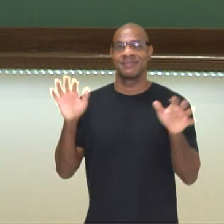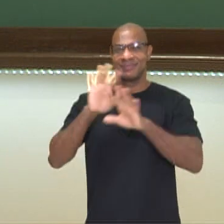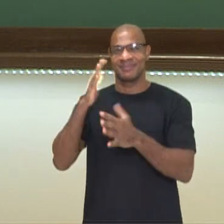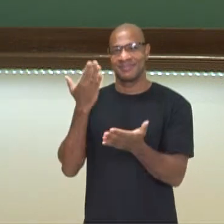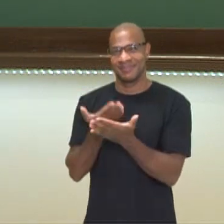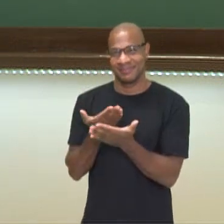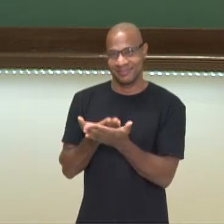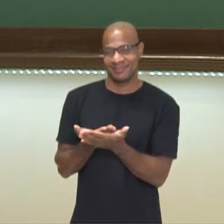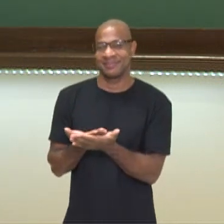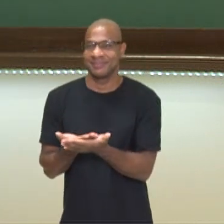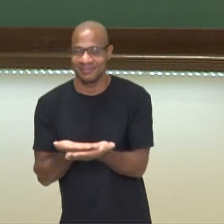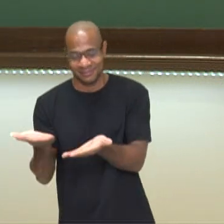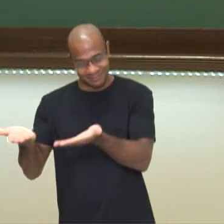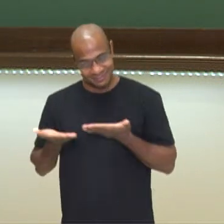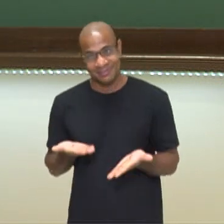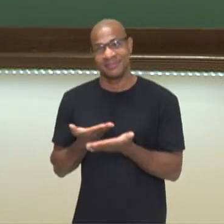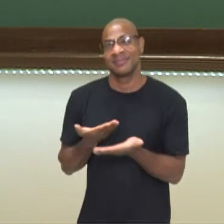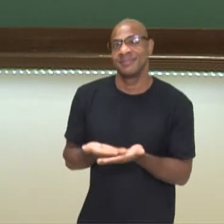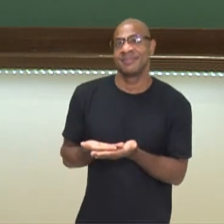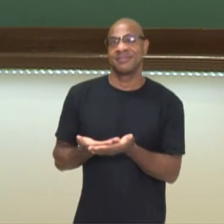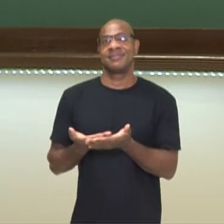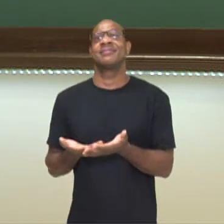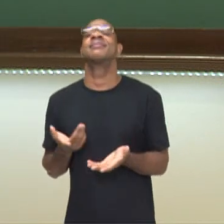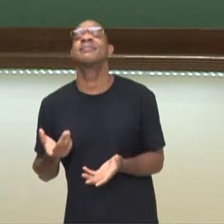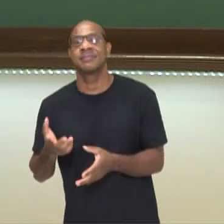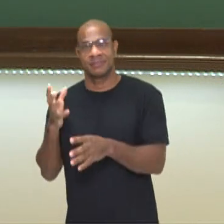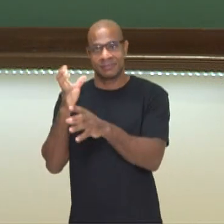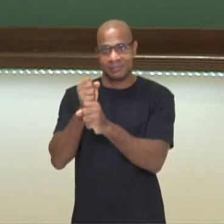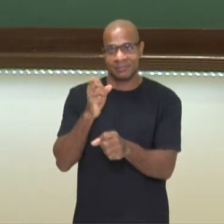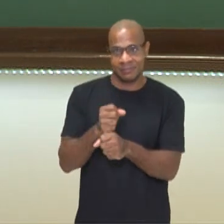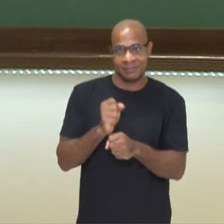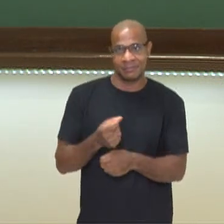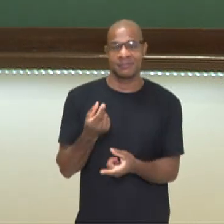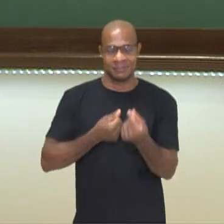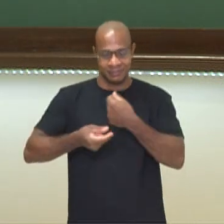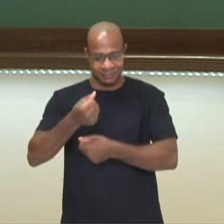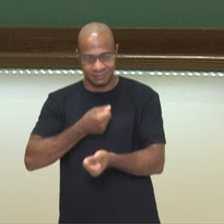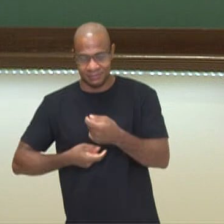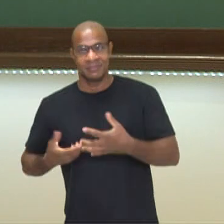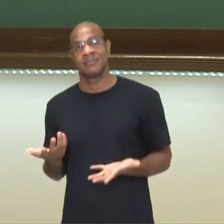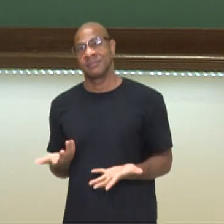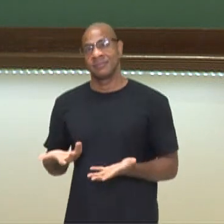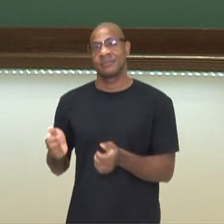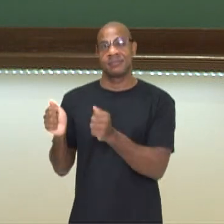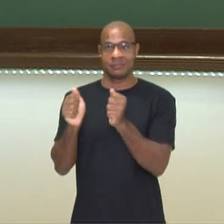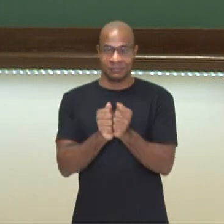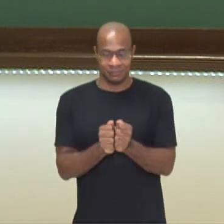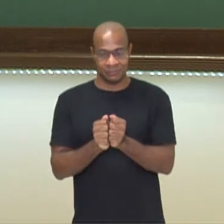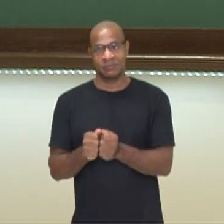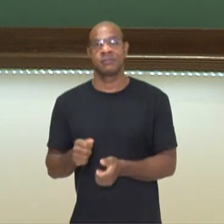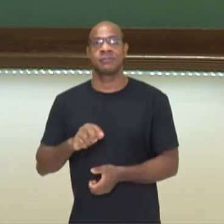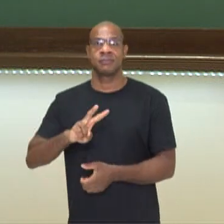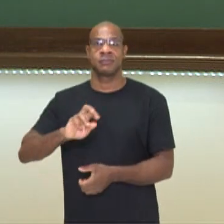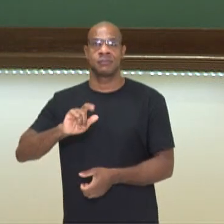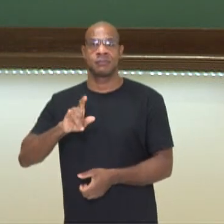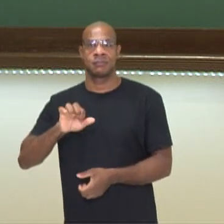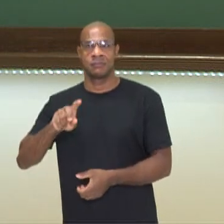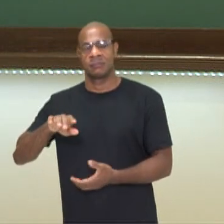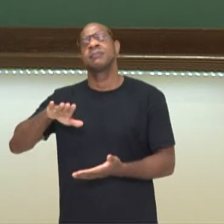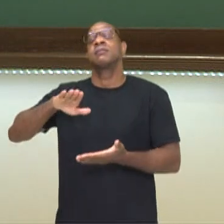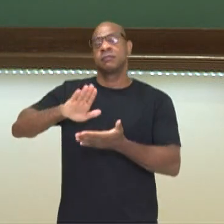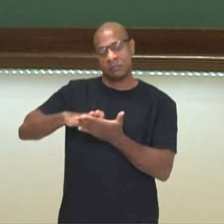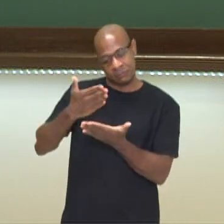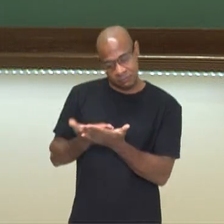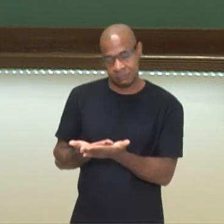Olá pessoal, bem-vindos a mais uma aula de Educação Financeira. Eu sou a professora Suelen Rodrigues, estou aqui junto com o Valdilson, que é o nosso intérprete de